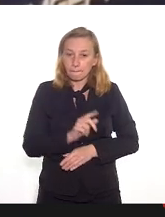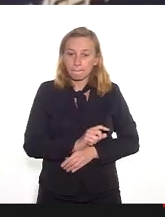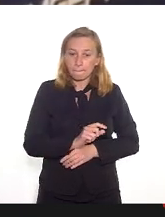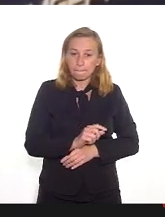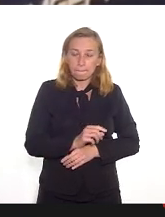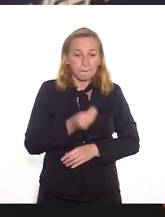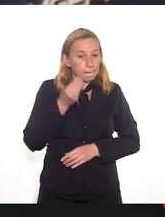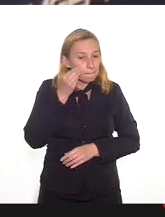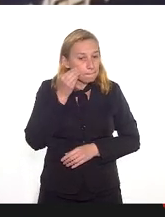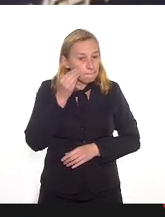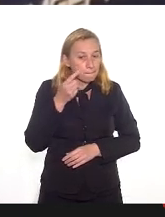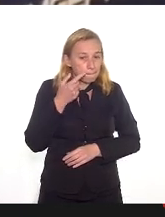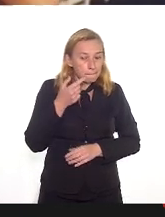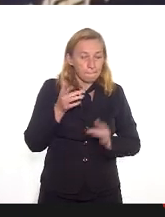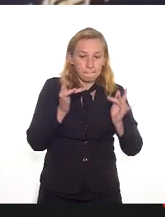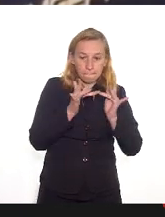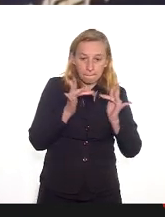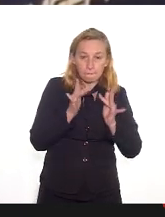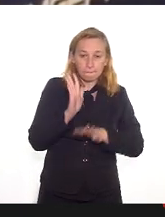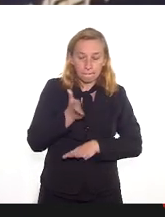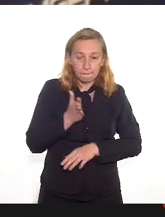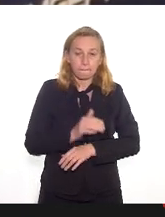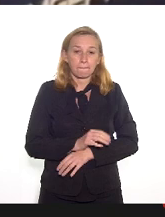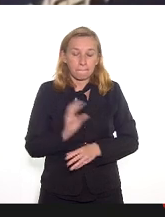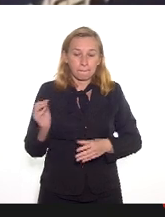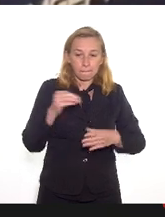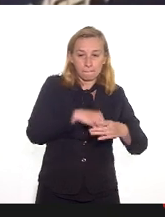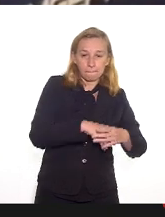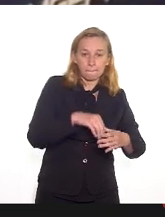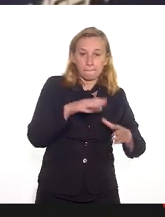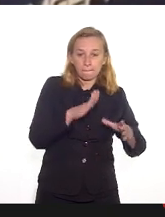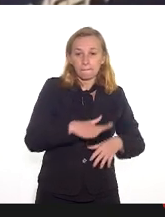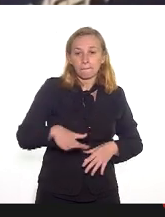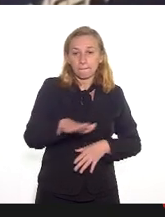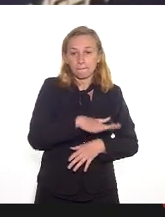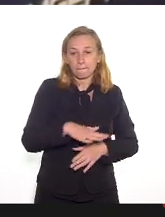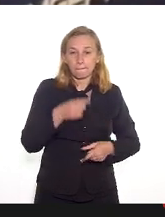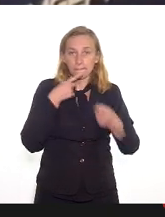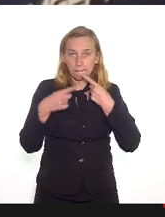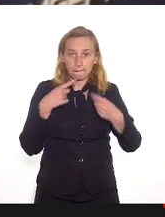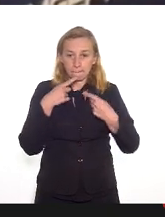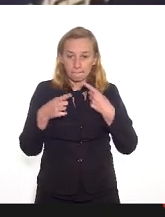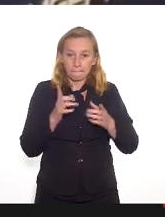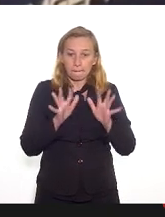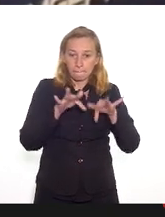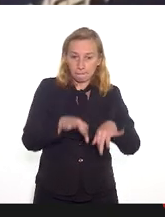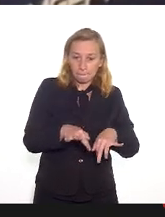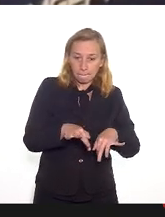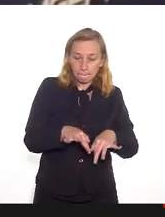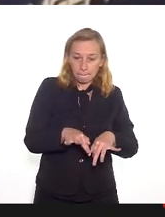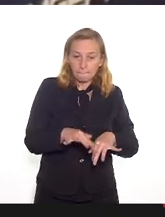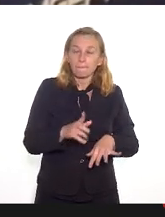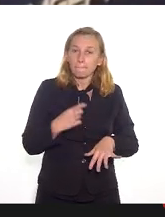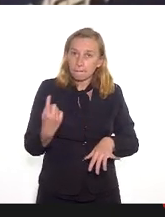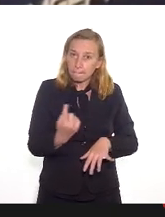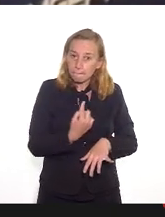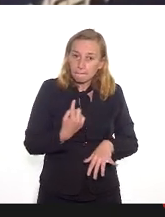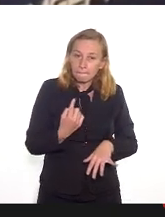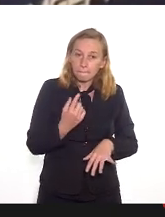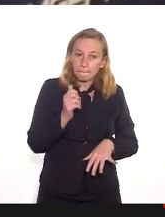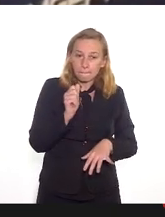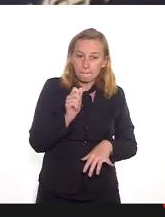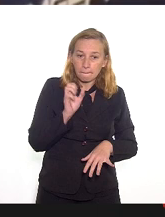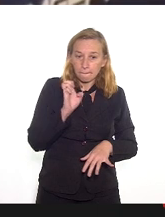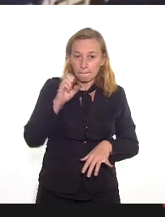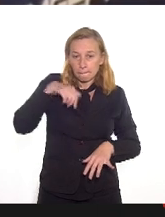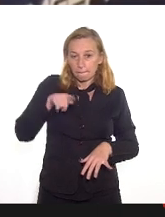tentado, feito contato, né? Pode se inserir nesse ambiente nosso de discussão. E, para finalizar, nós, a Ingepron, já fez